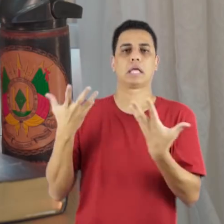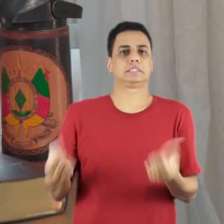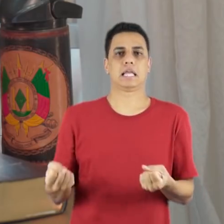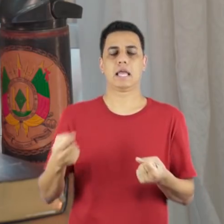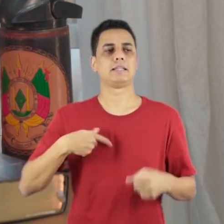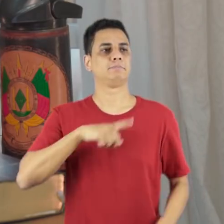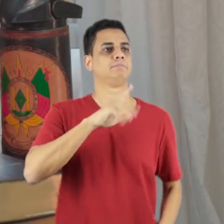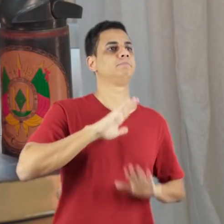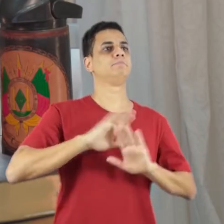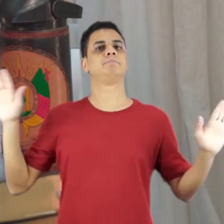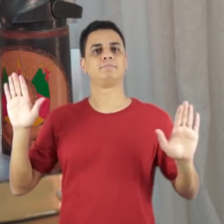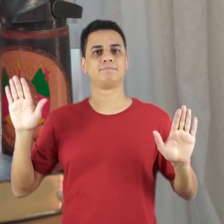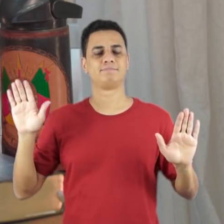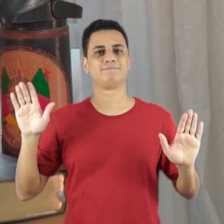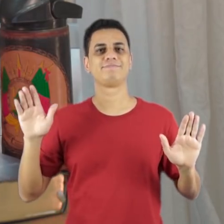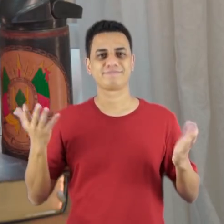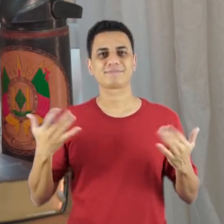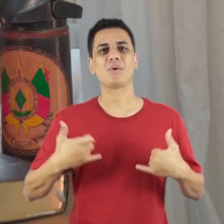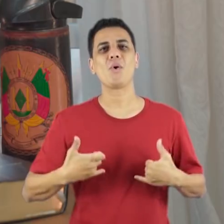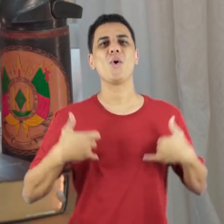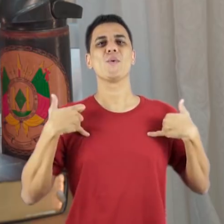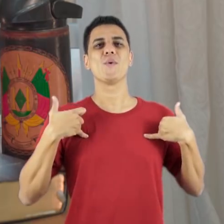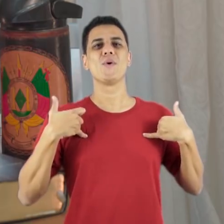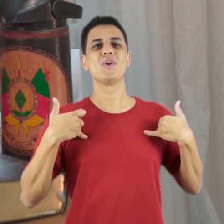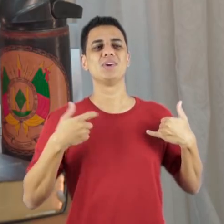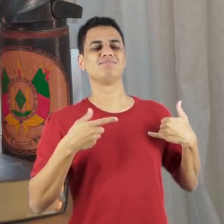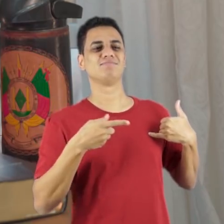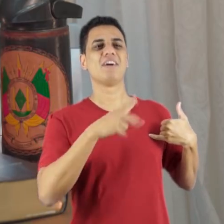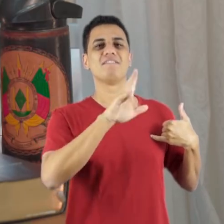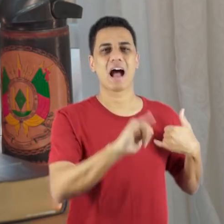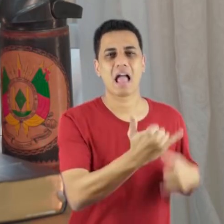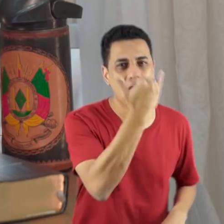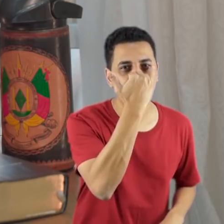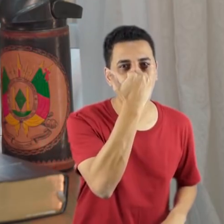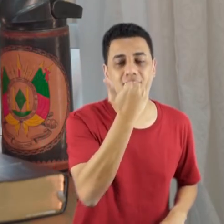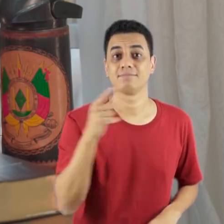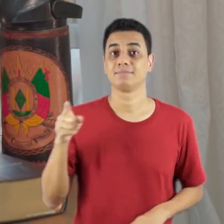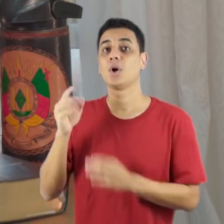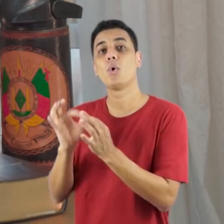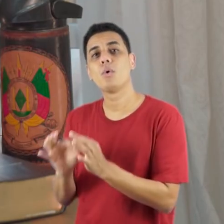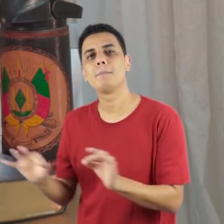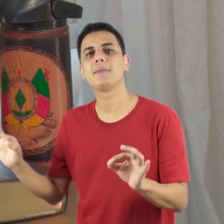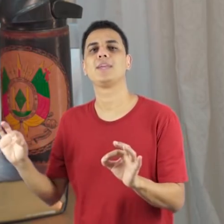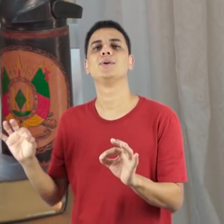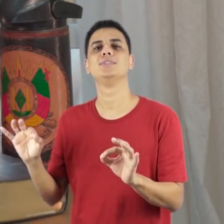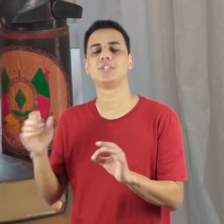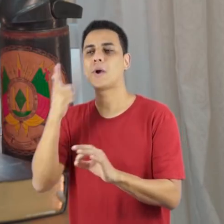Vemos também o primeiro contraste, pois enquanto o orgulho vem antes da queda, a humildade é um passo anterior à honra.